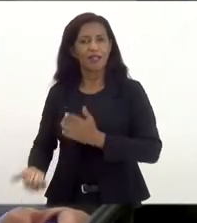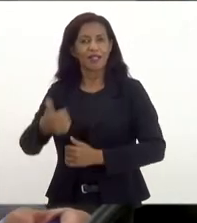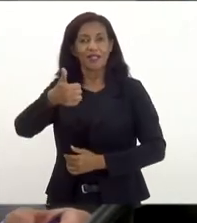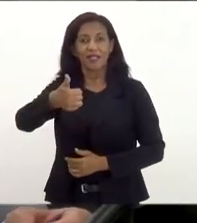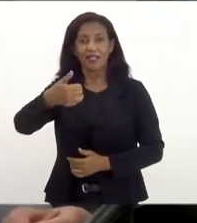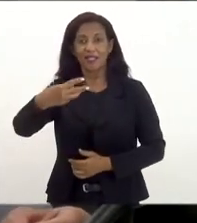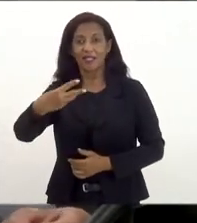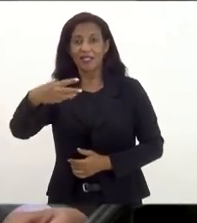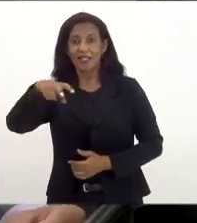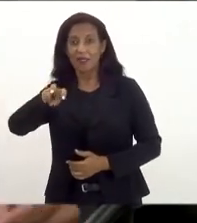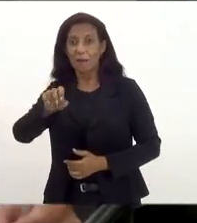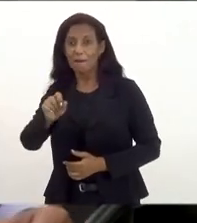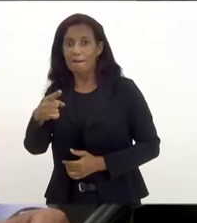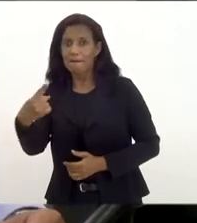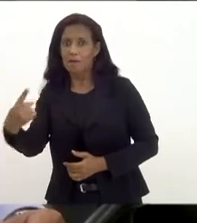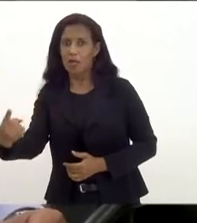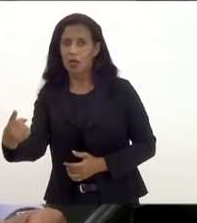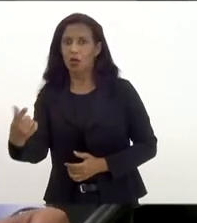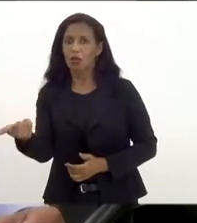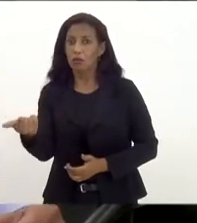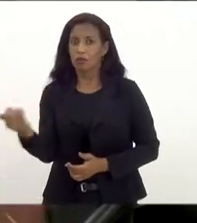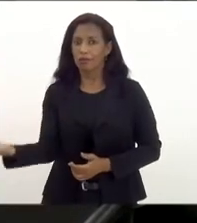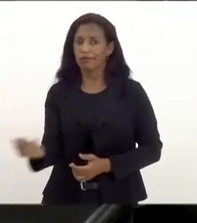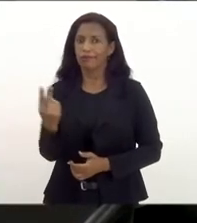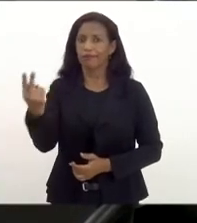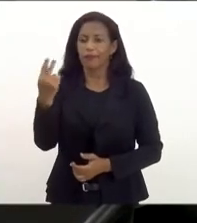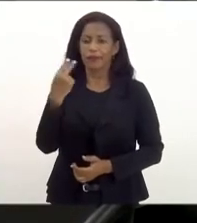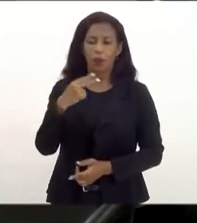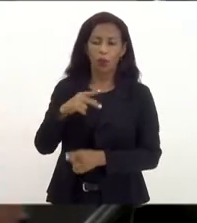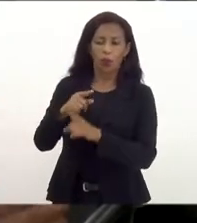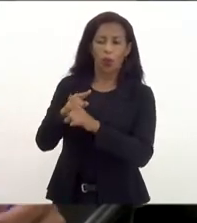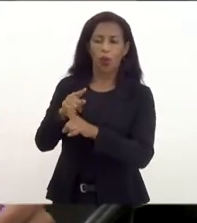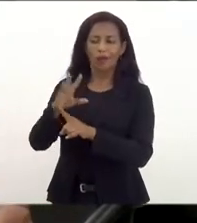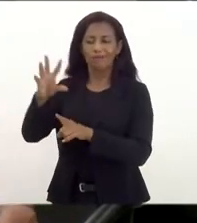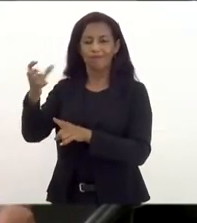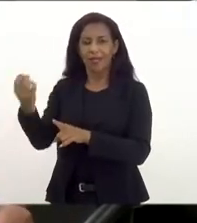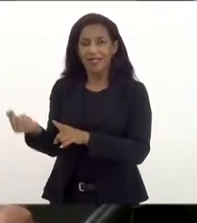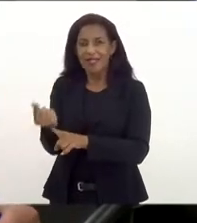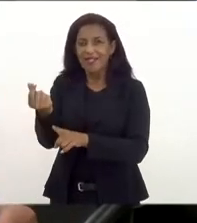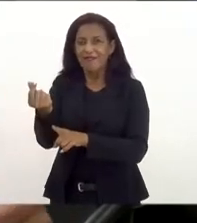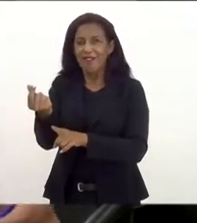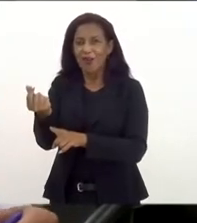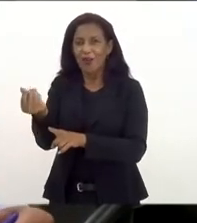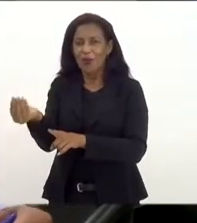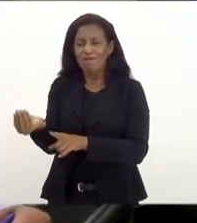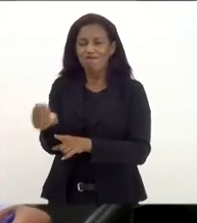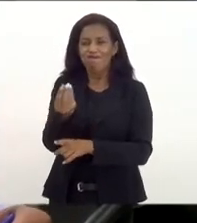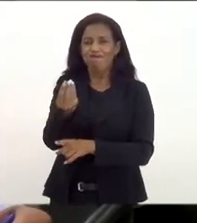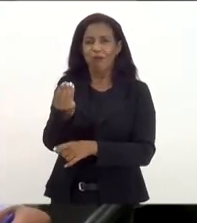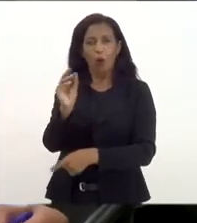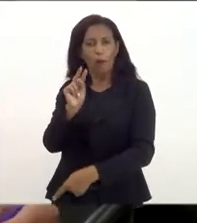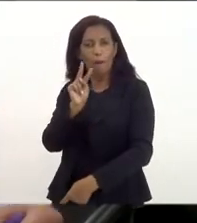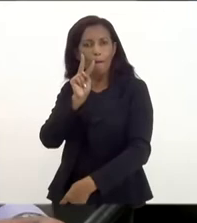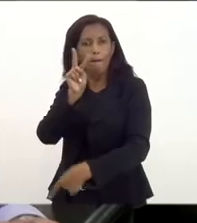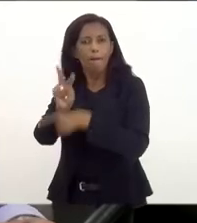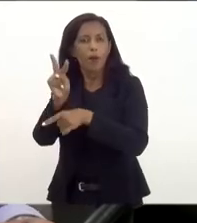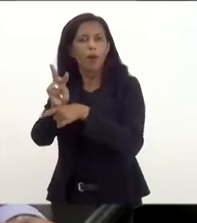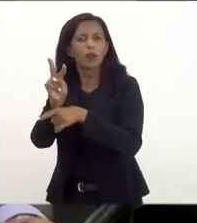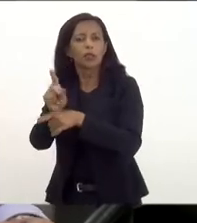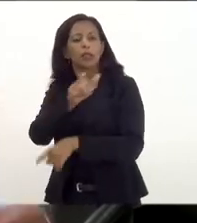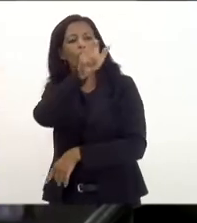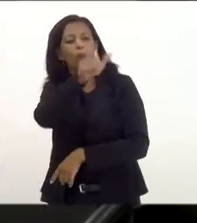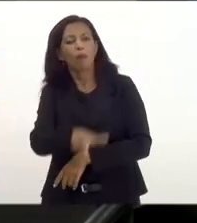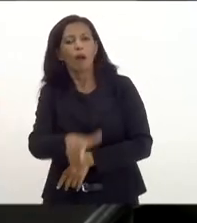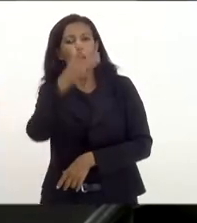isso tem um custo então eu olho esse custo e eu coloco esse custo como uma proteção ao